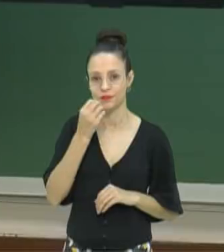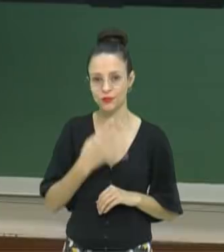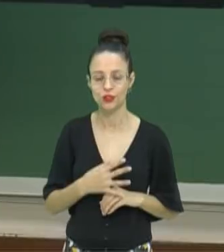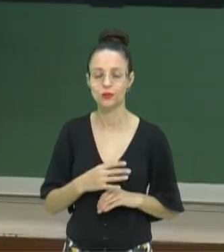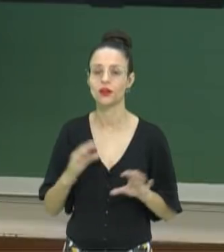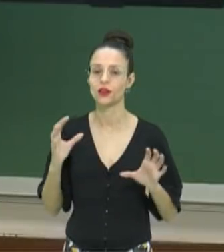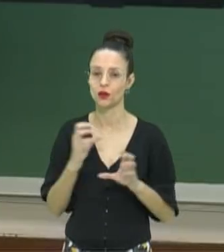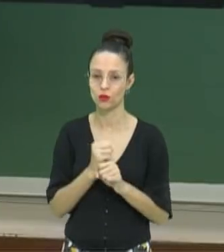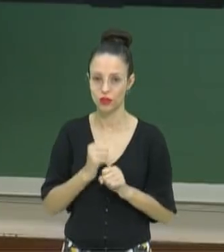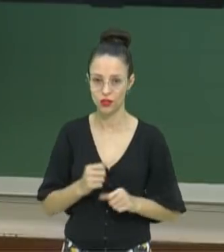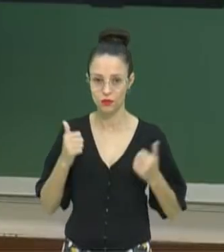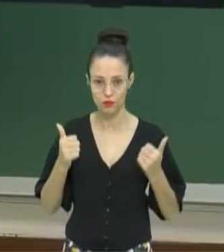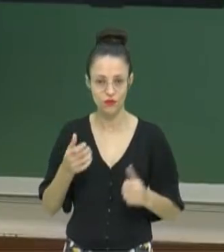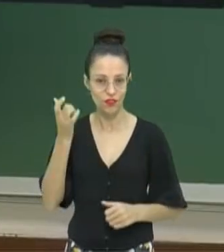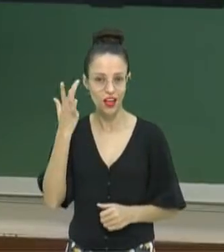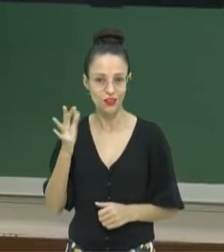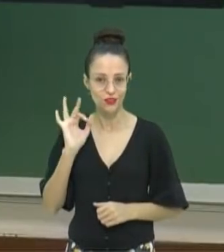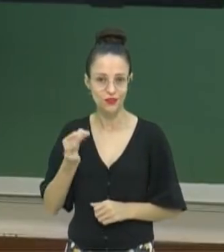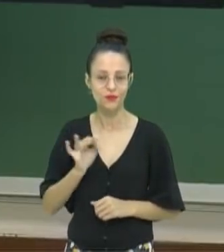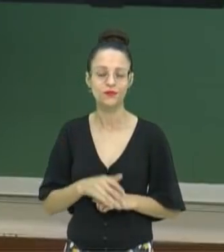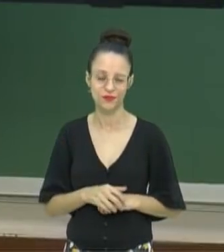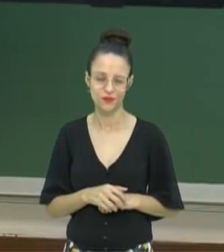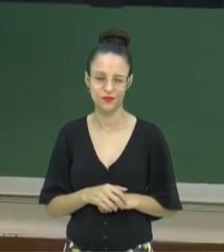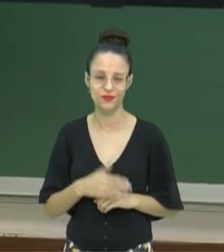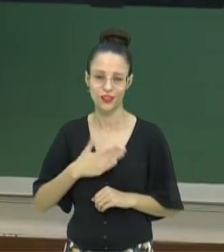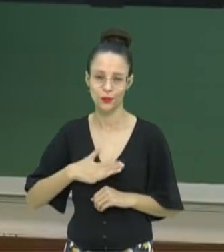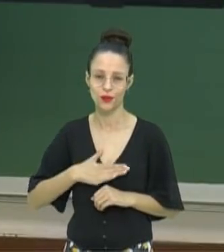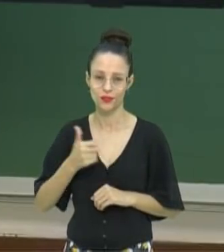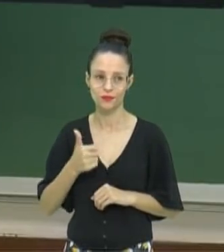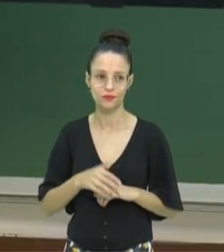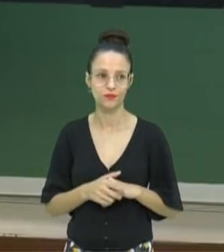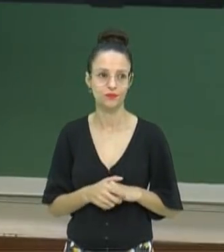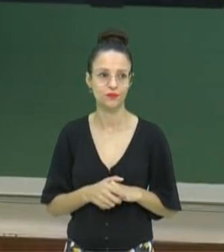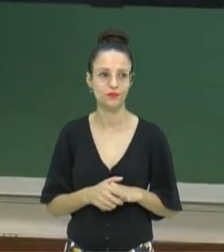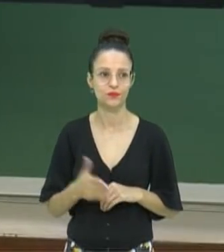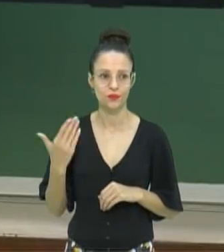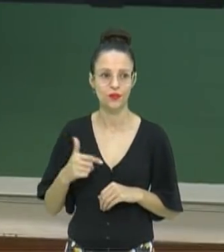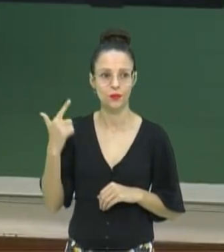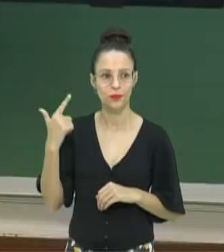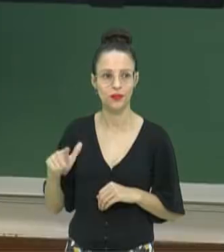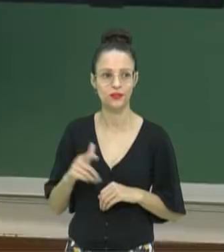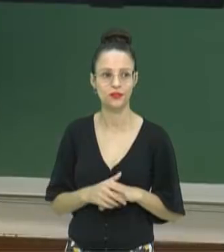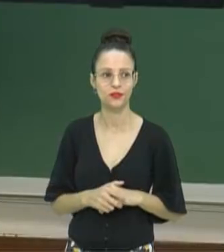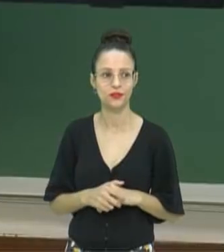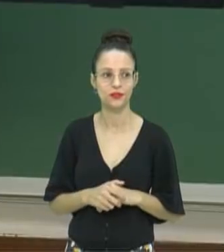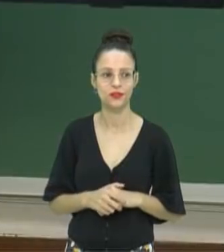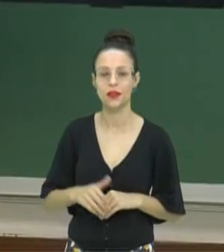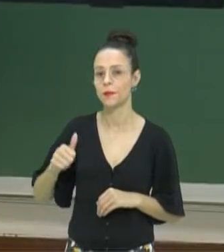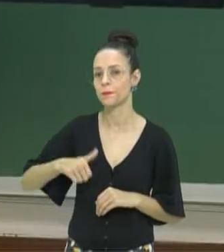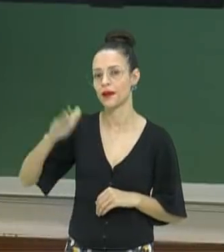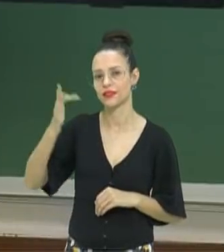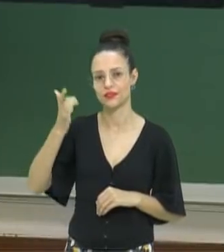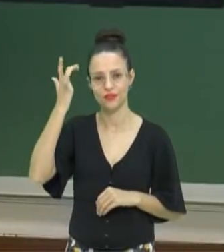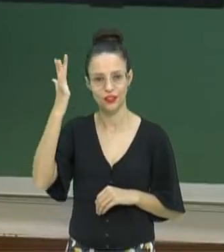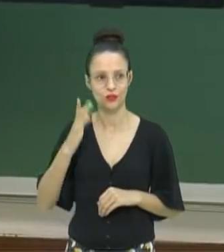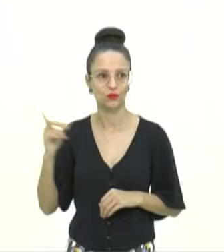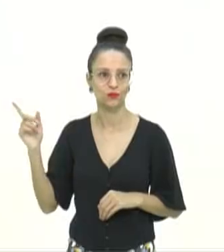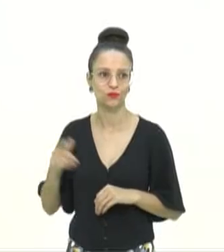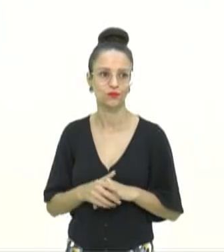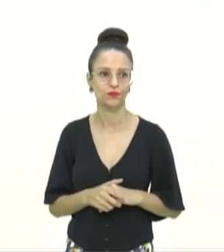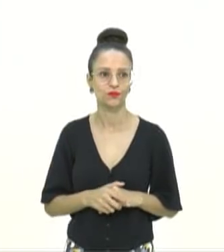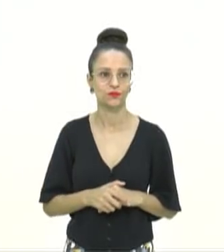Muito bem. Calculamos esse. Foi fácil, né? Foi fácil, foi tranquilo, né? Vamos para o próximo? Esse é mais fácil ainda. Olha